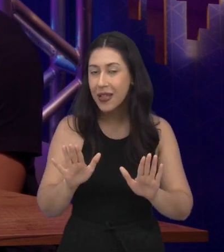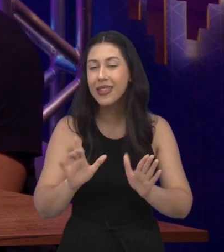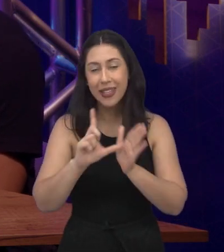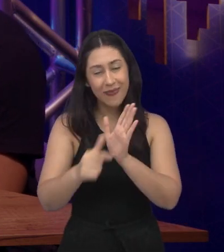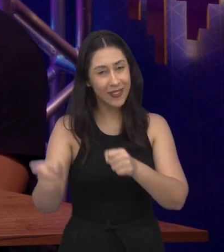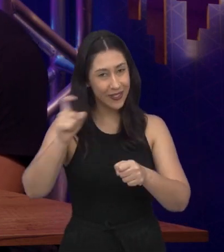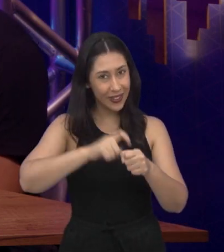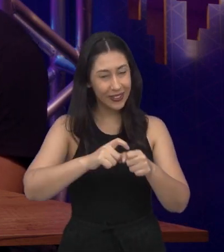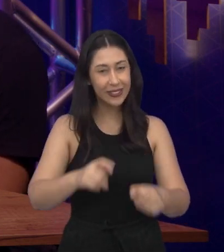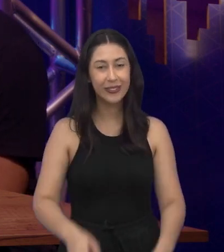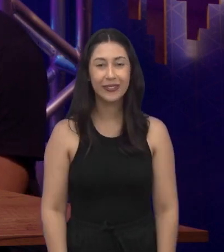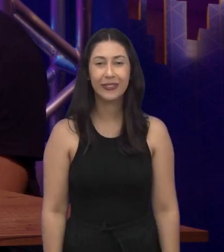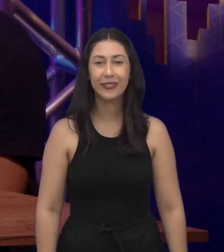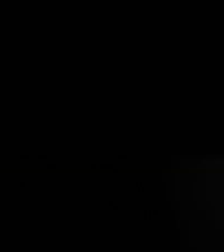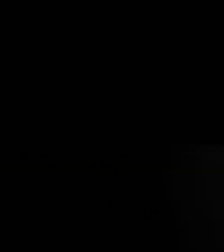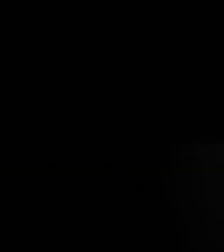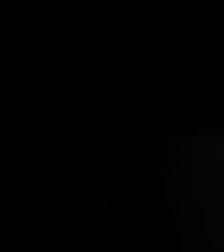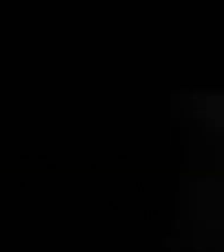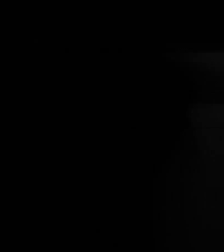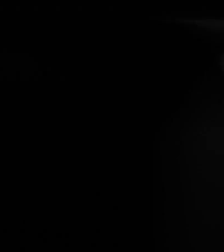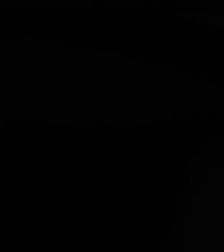intervalo, mas a gente volta daqui a pouco.